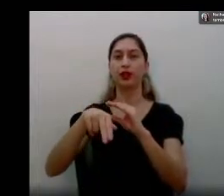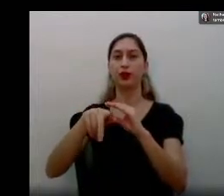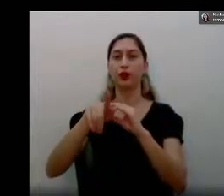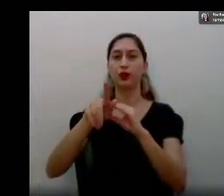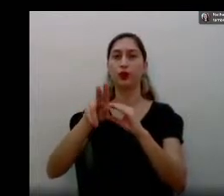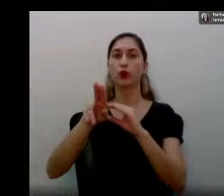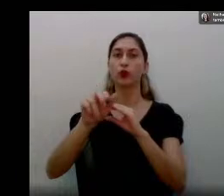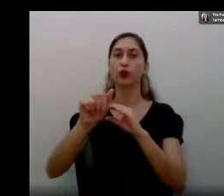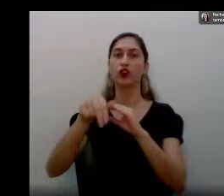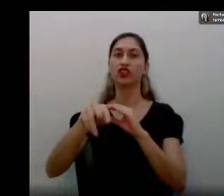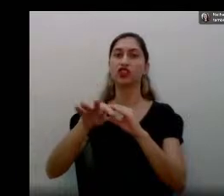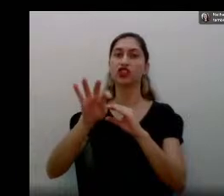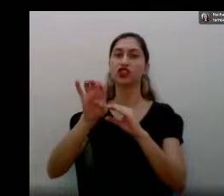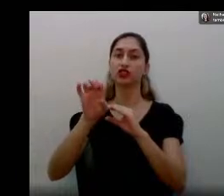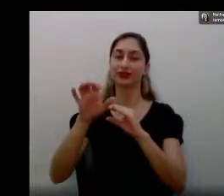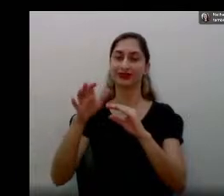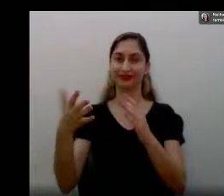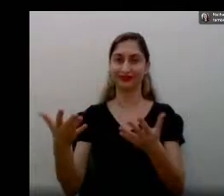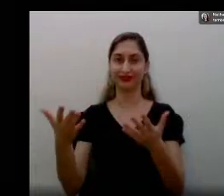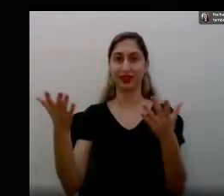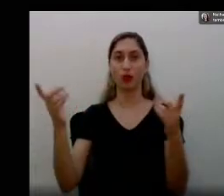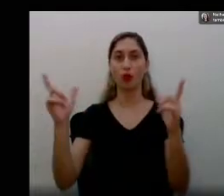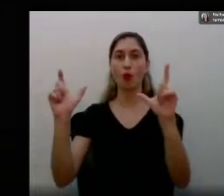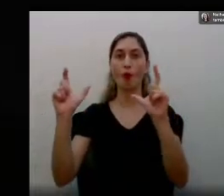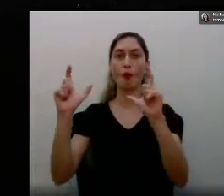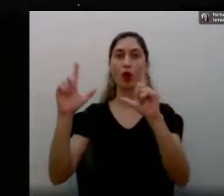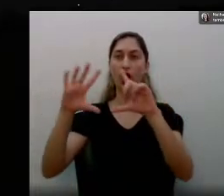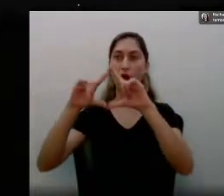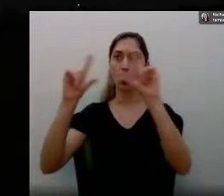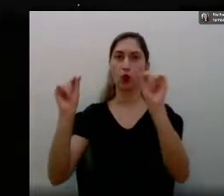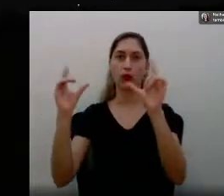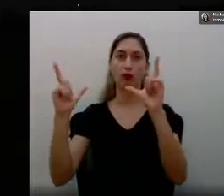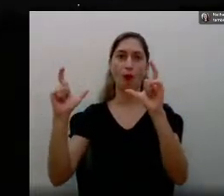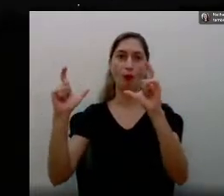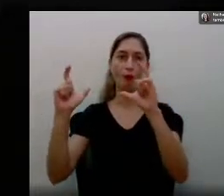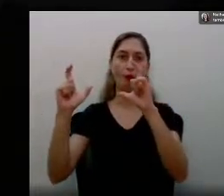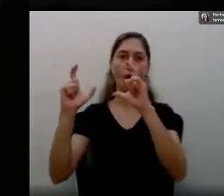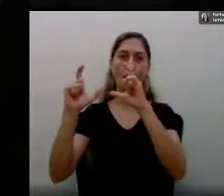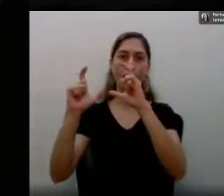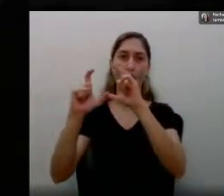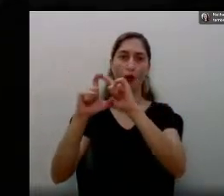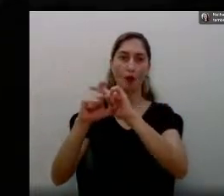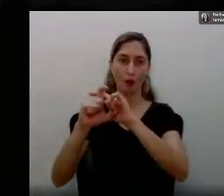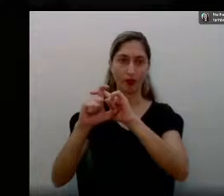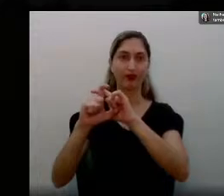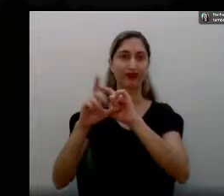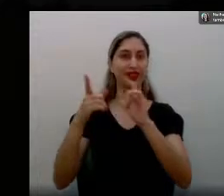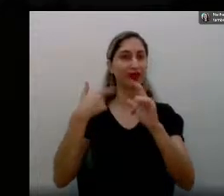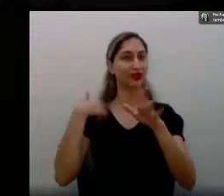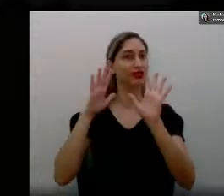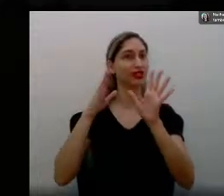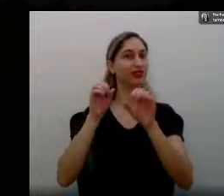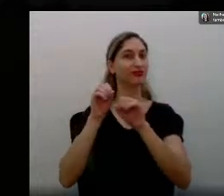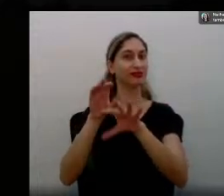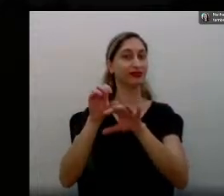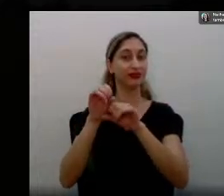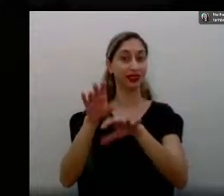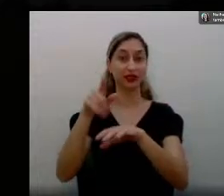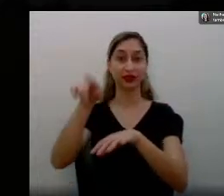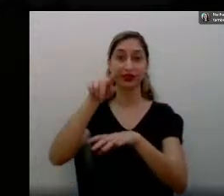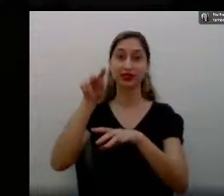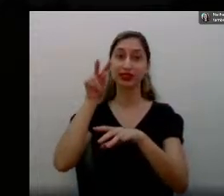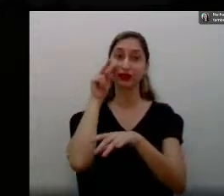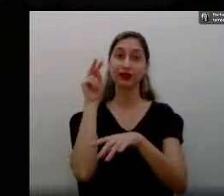Beleza então hoje a hora que ela tá fazendo cada vez mais ela vai me enganar igualar as regiões nesse processo né Toda vez que a face iluminada ter